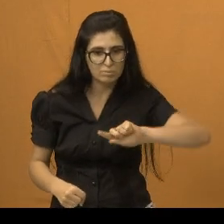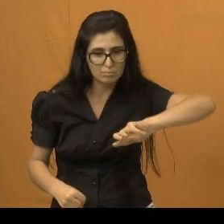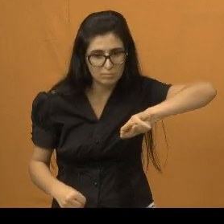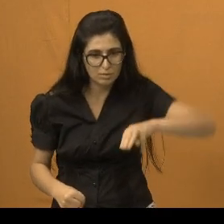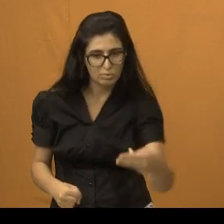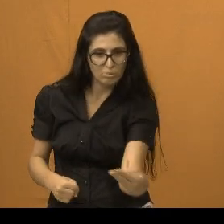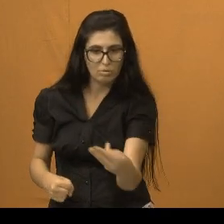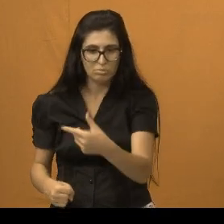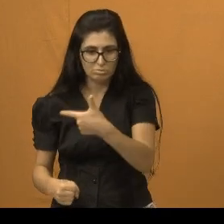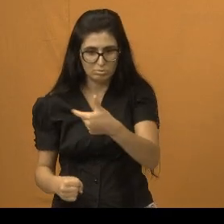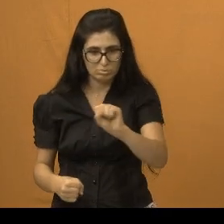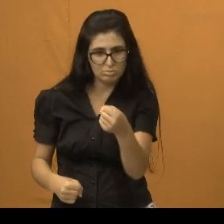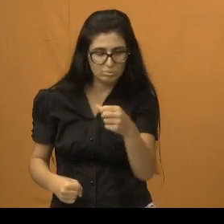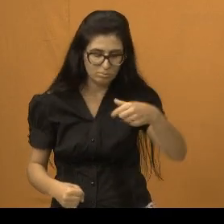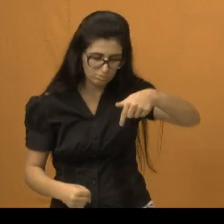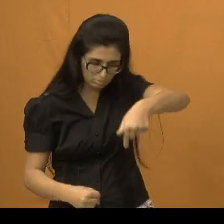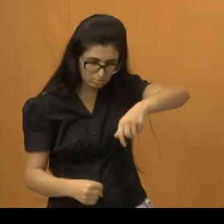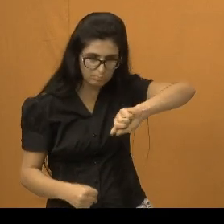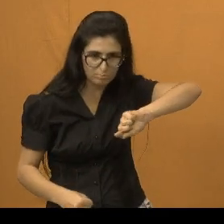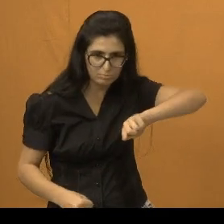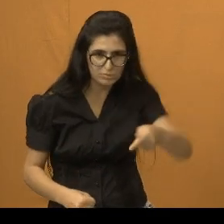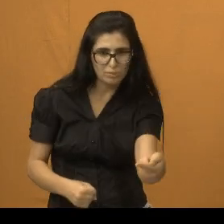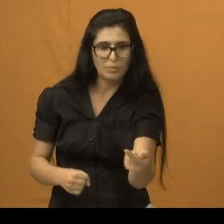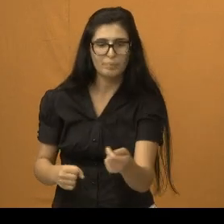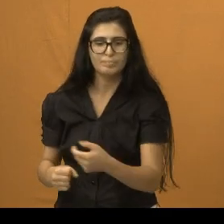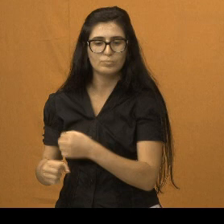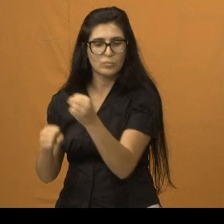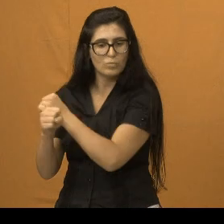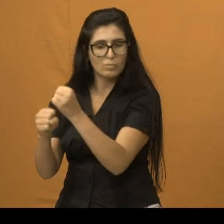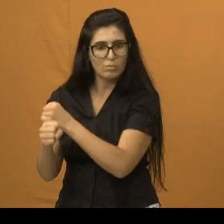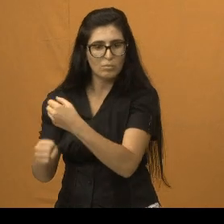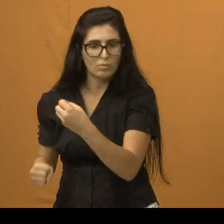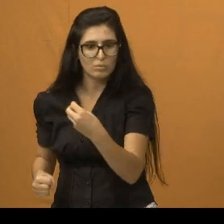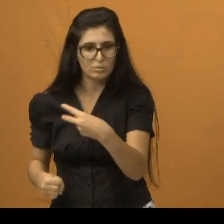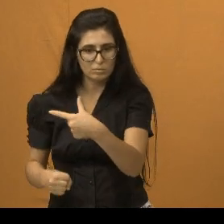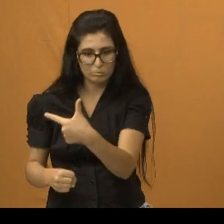44.287 mil. Inscritos em 2017, o total é de